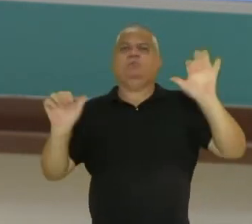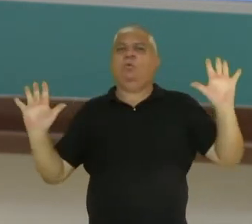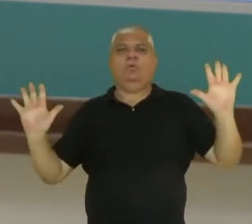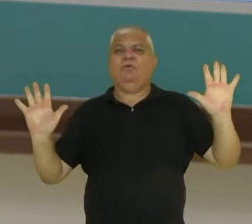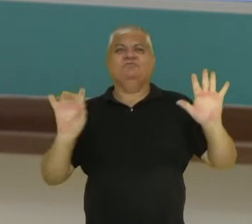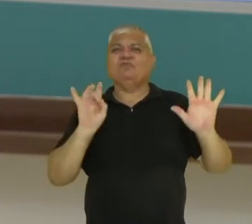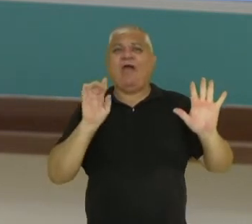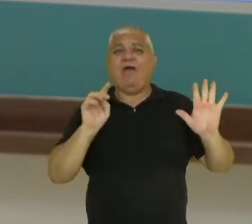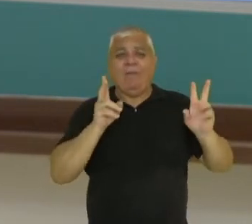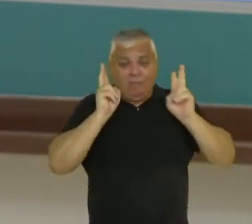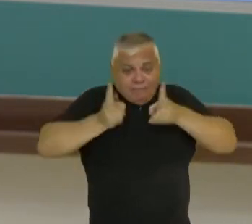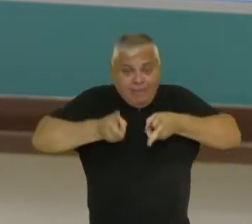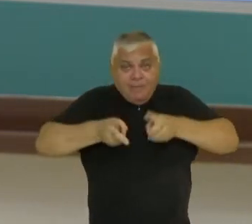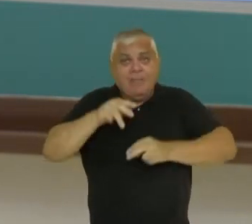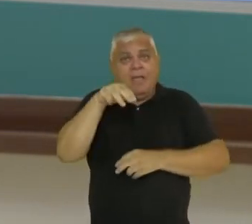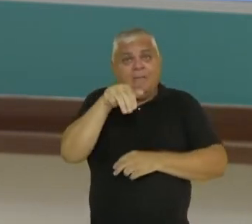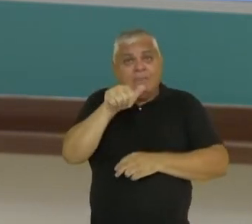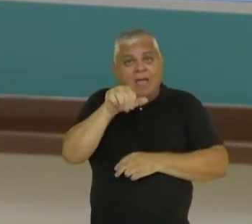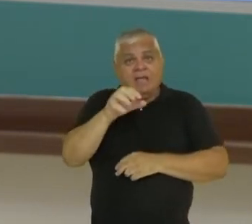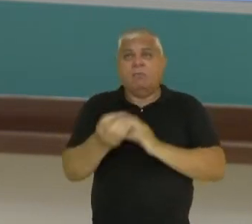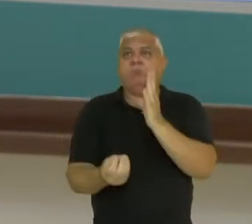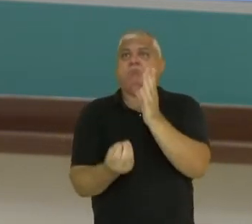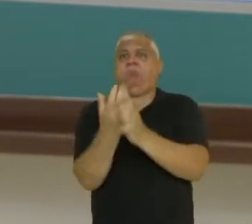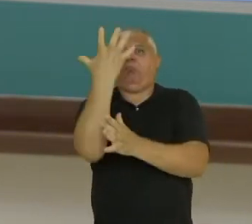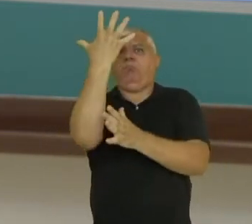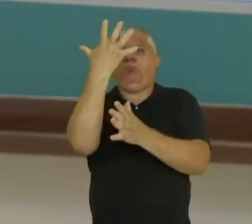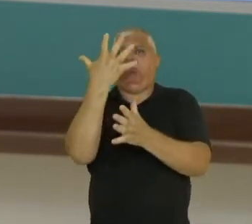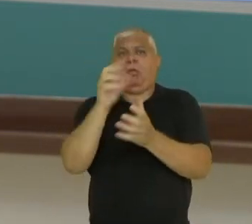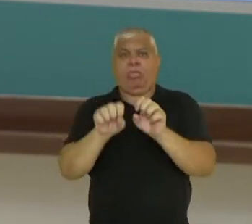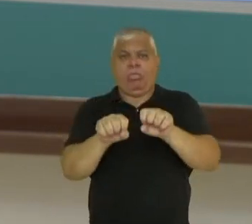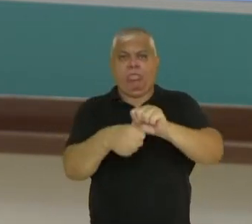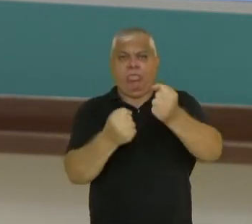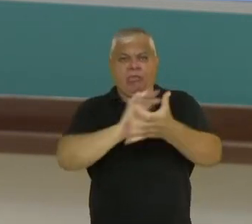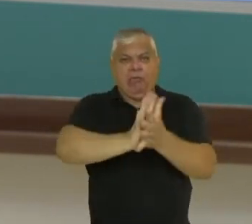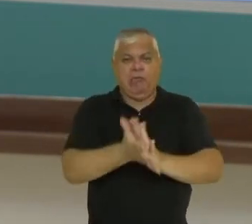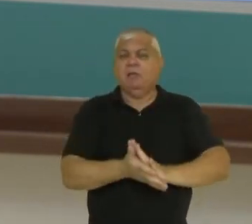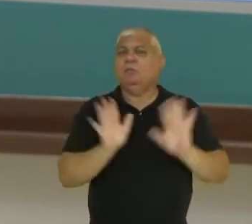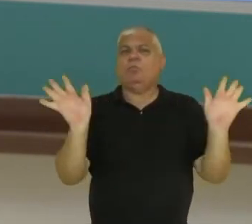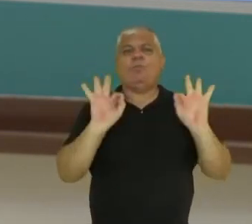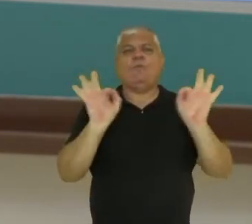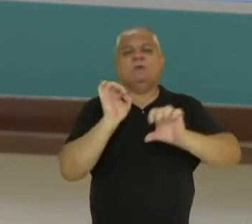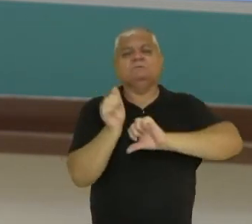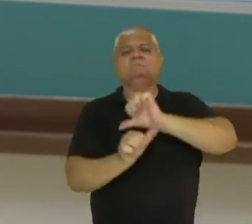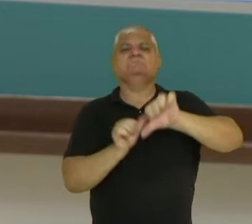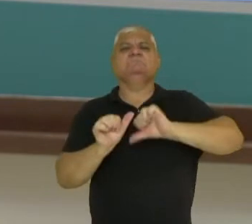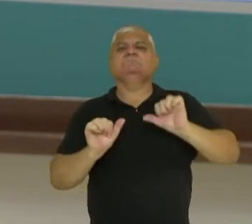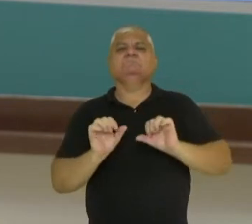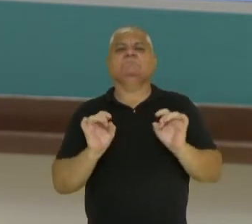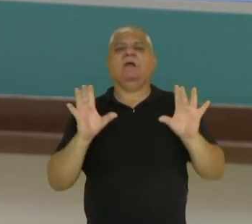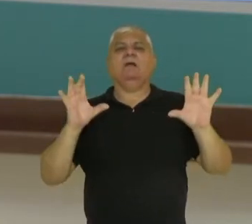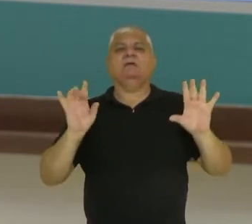outra, né? Ela não foi aí criada nem destruída, ela só foi transformada.